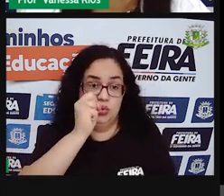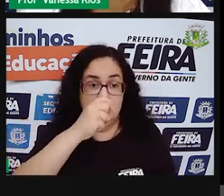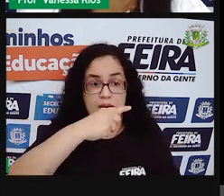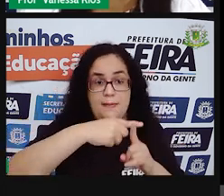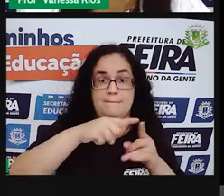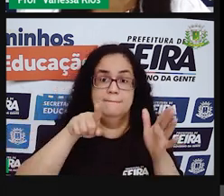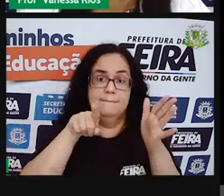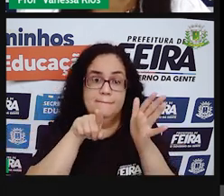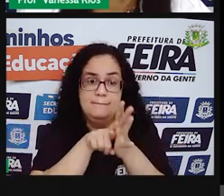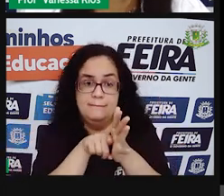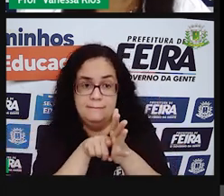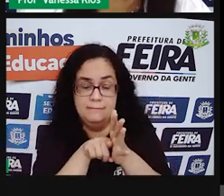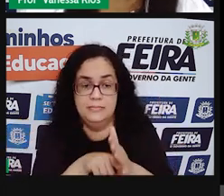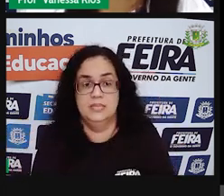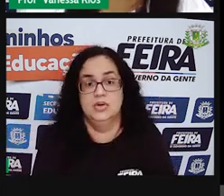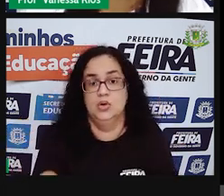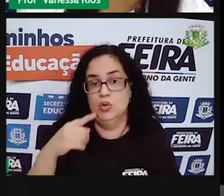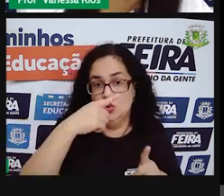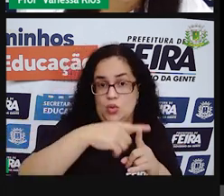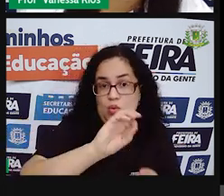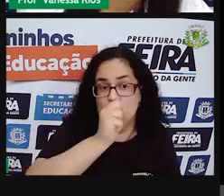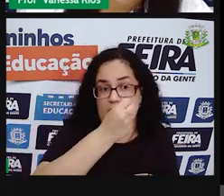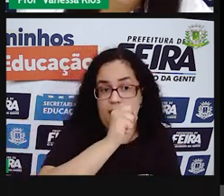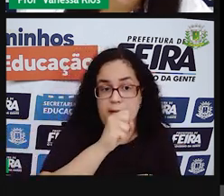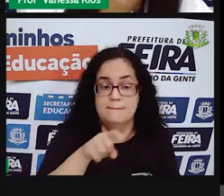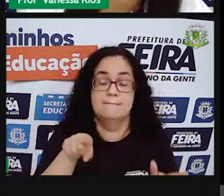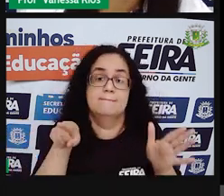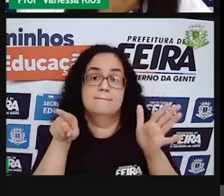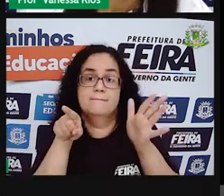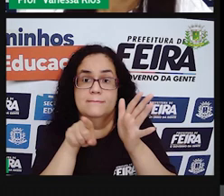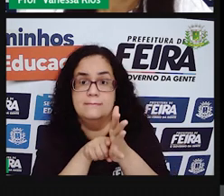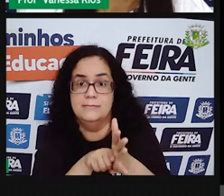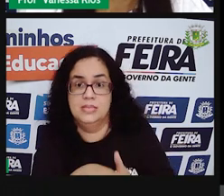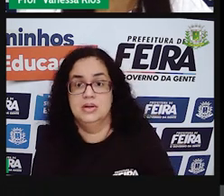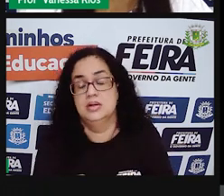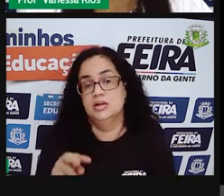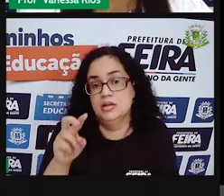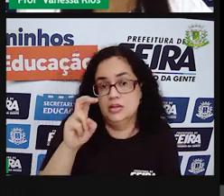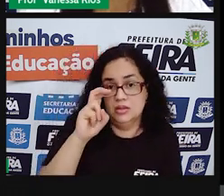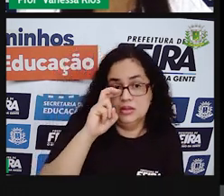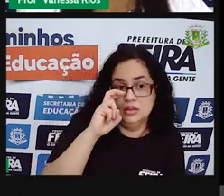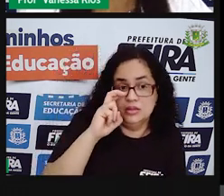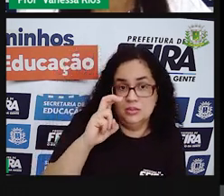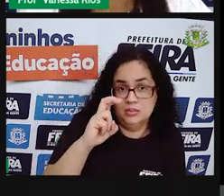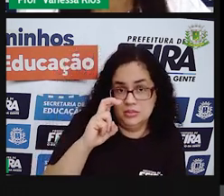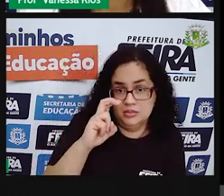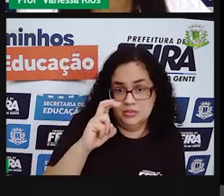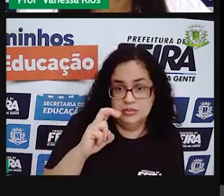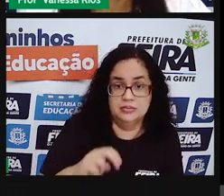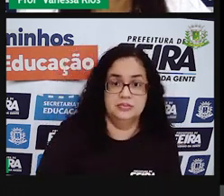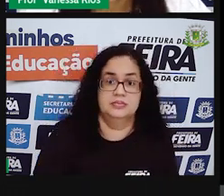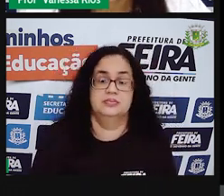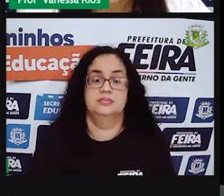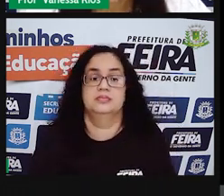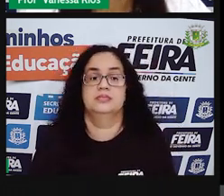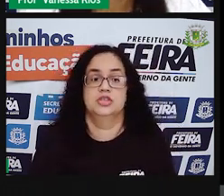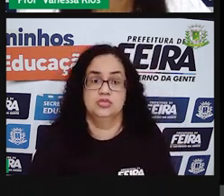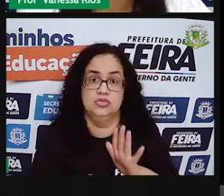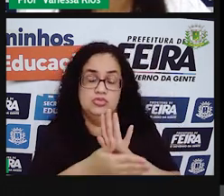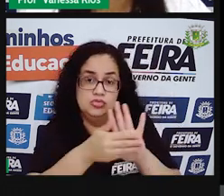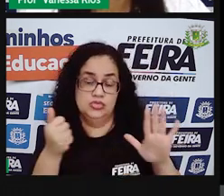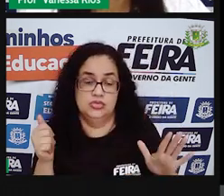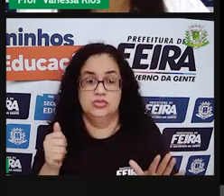8, vou somar 8, né? Mais 8, depois vou subtrair 5, vou tirar,